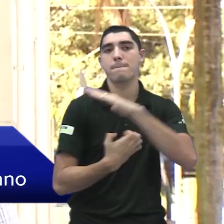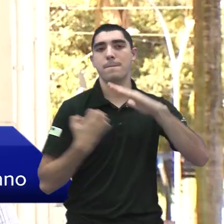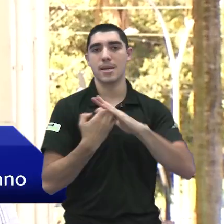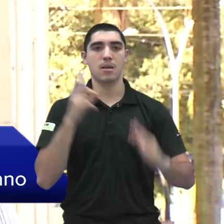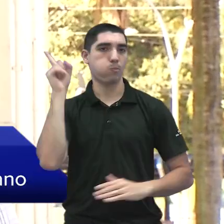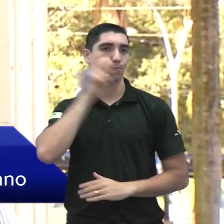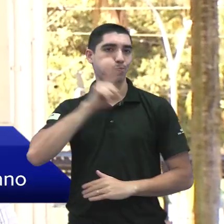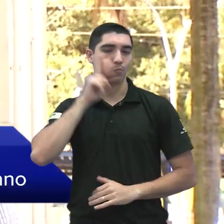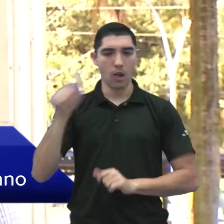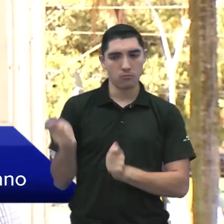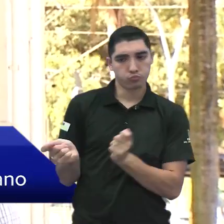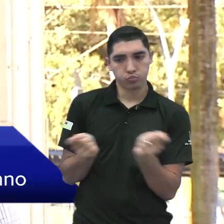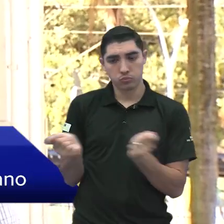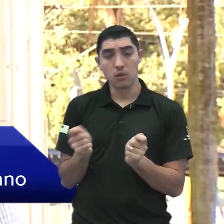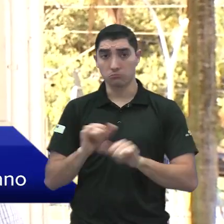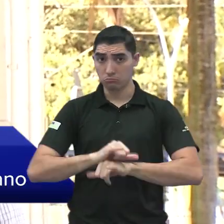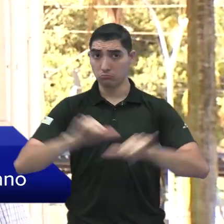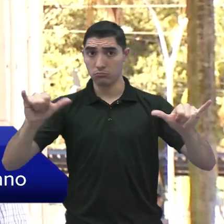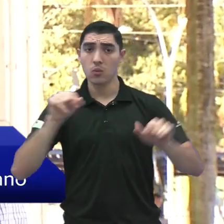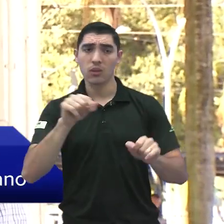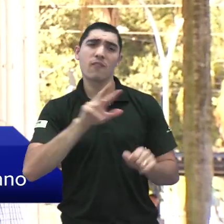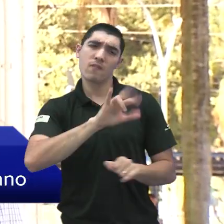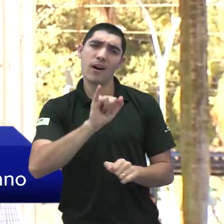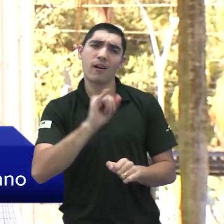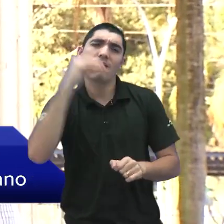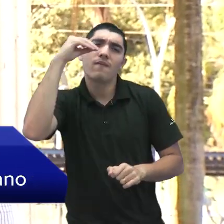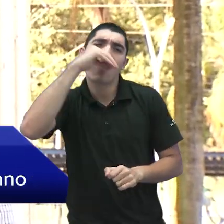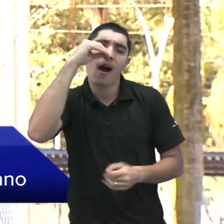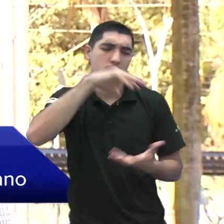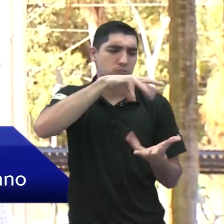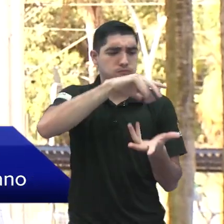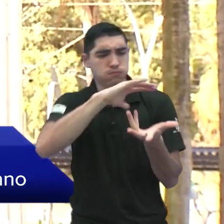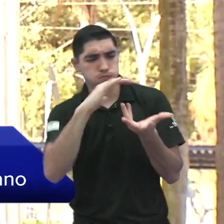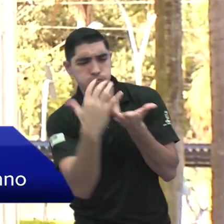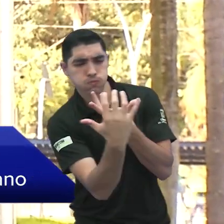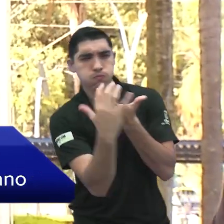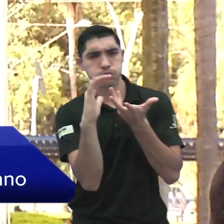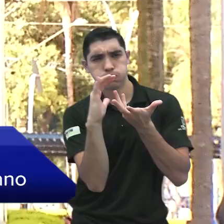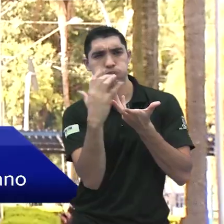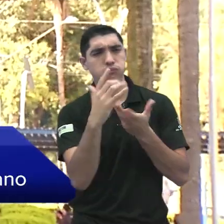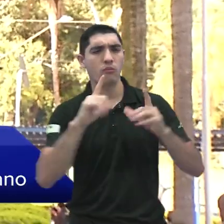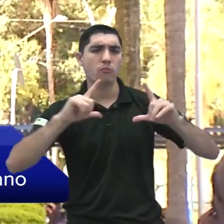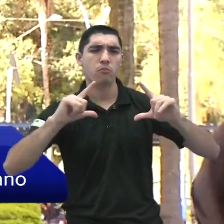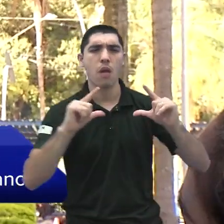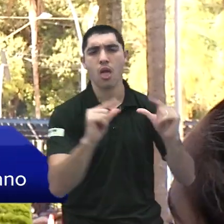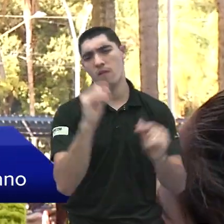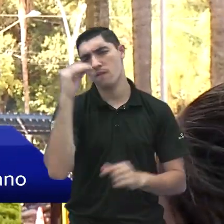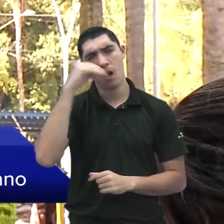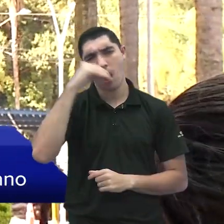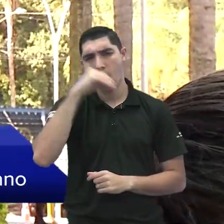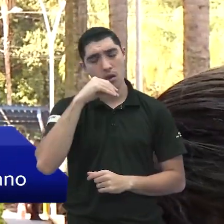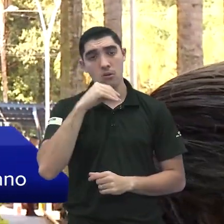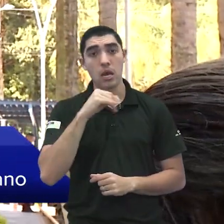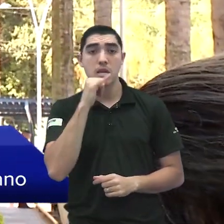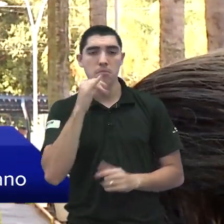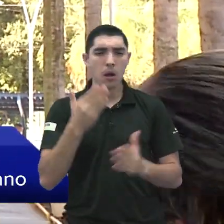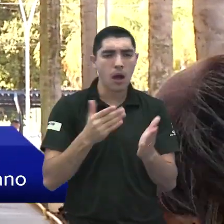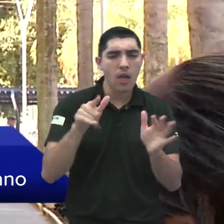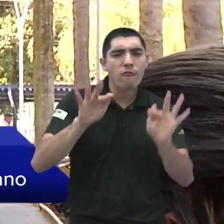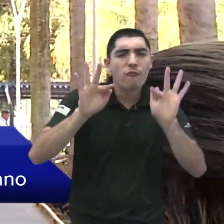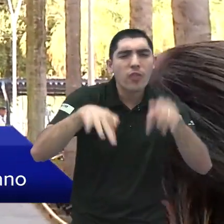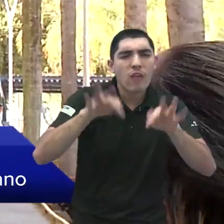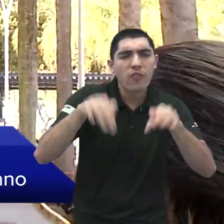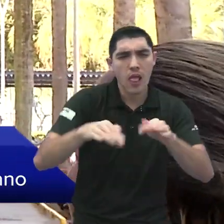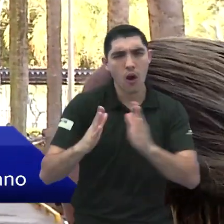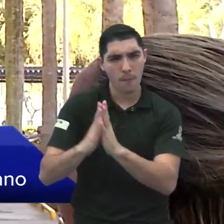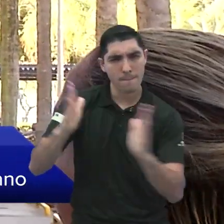eles colocaram a estabilização desse fenômeno de fraca intensidade e ali para o final da primavera. Final da primavera e início do